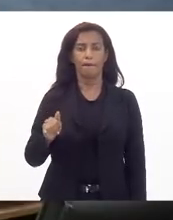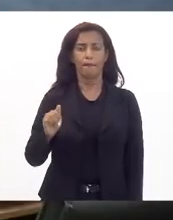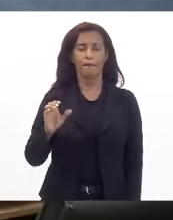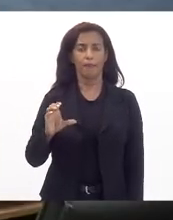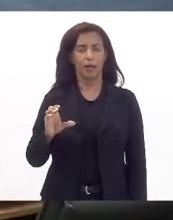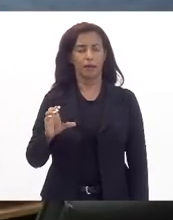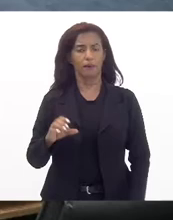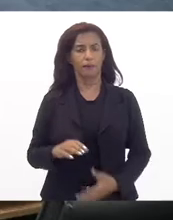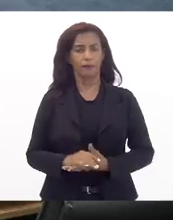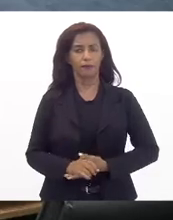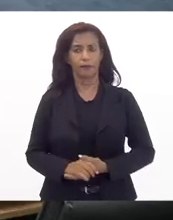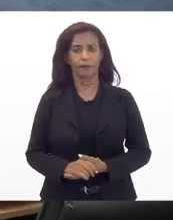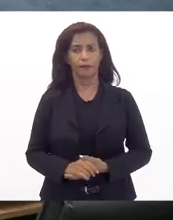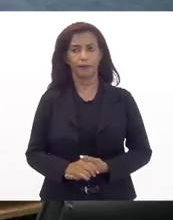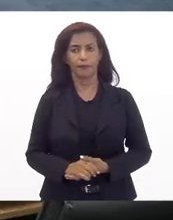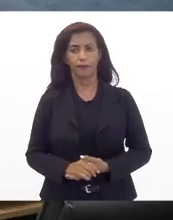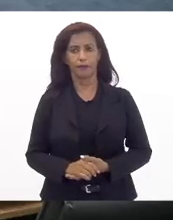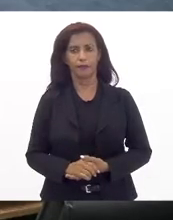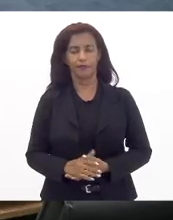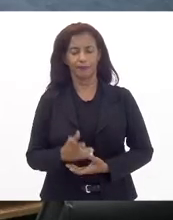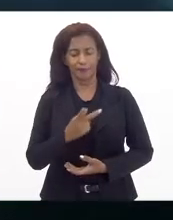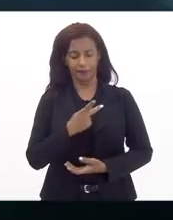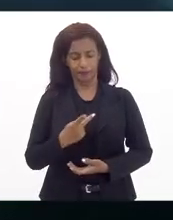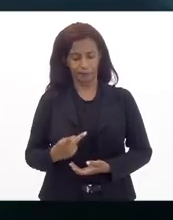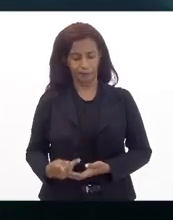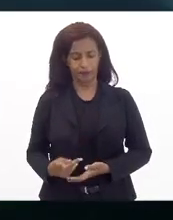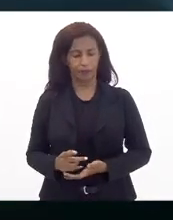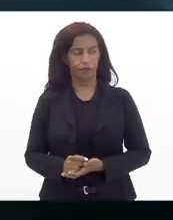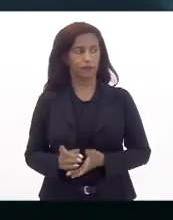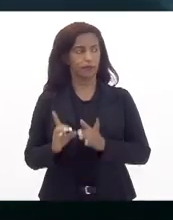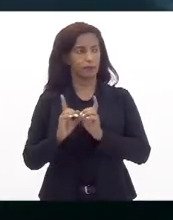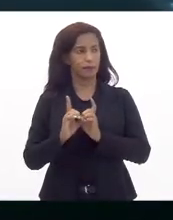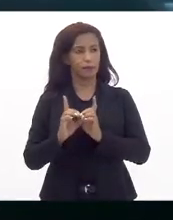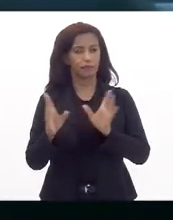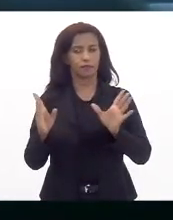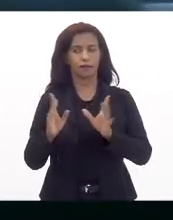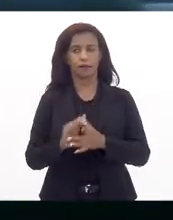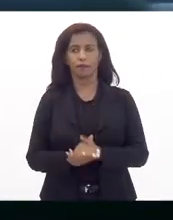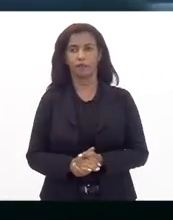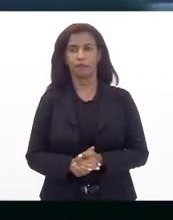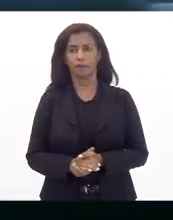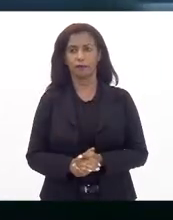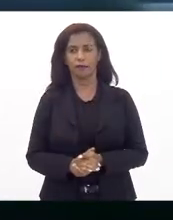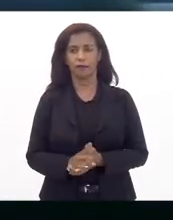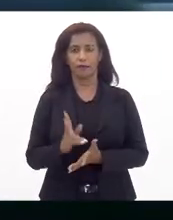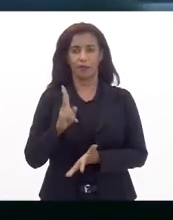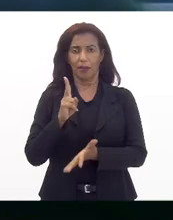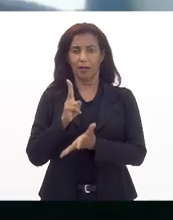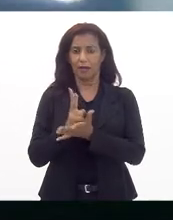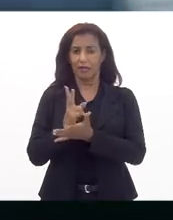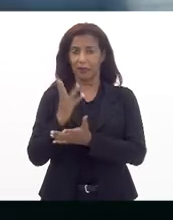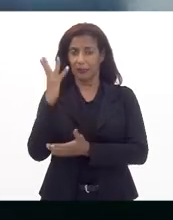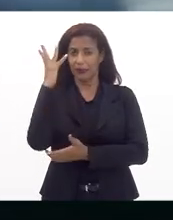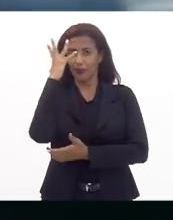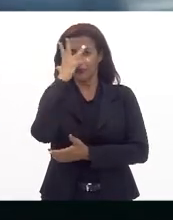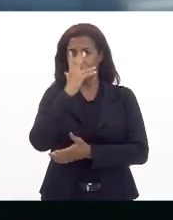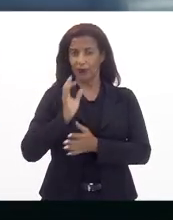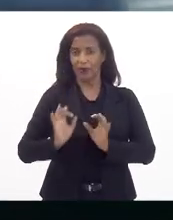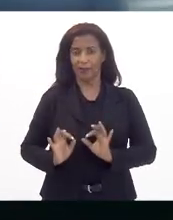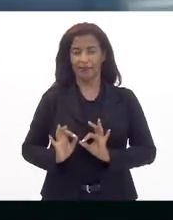minc o presidente democrática e sempre bela